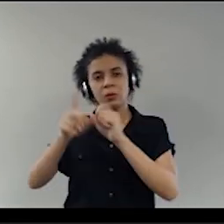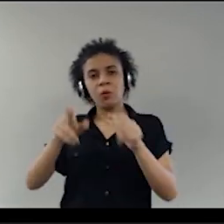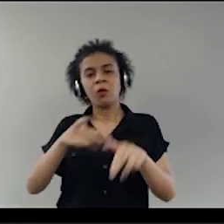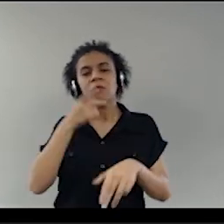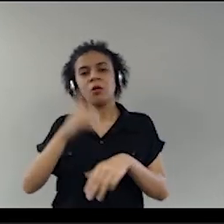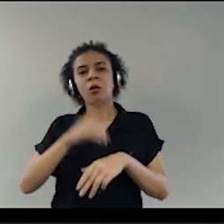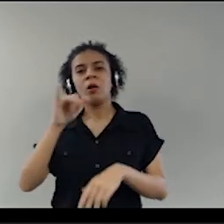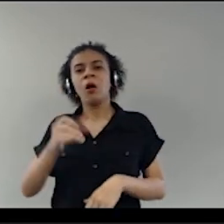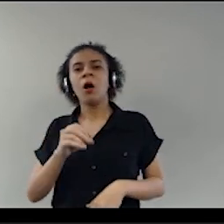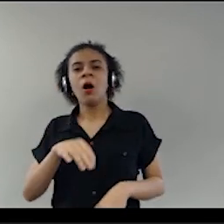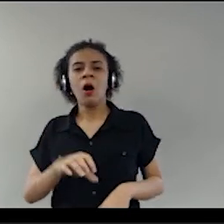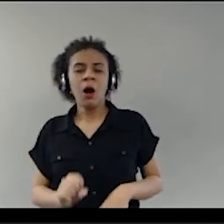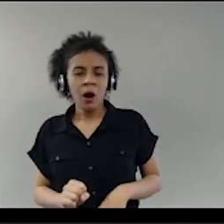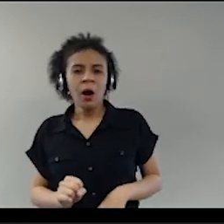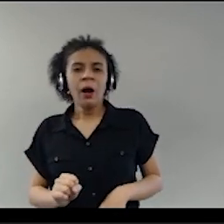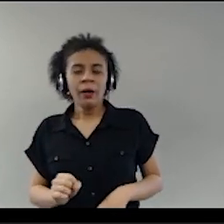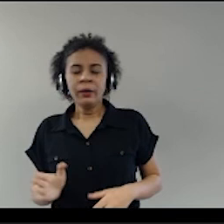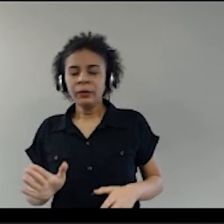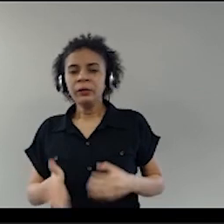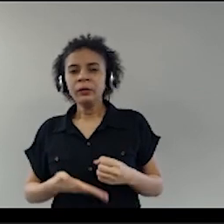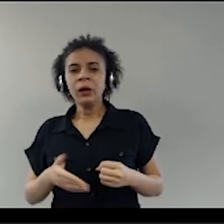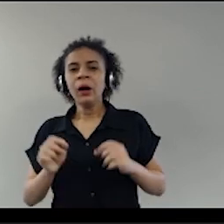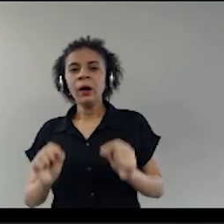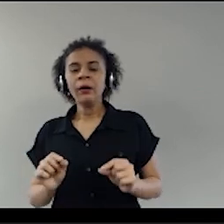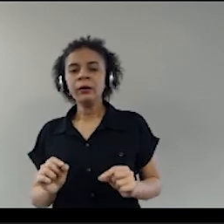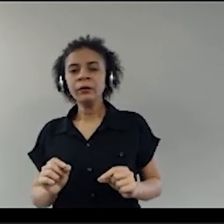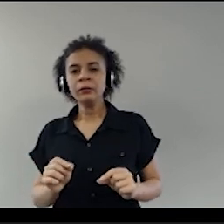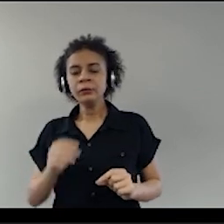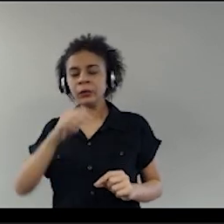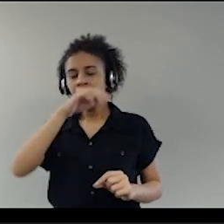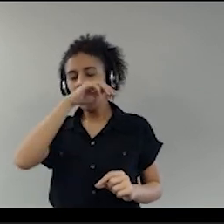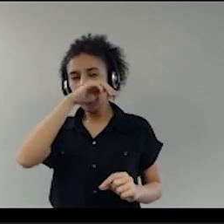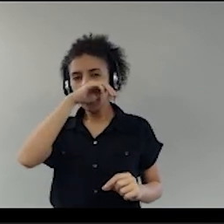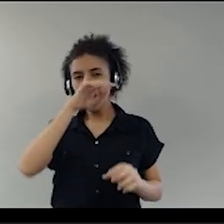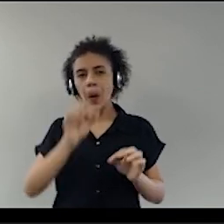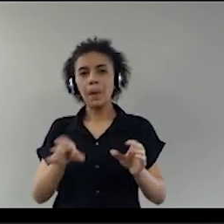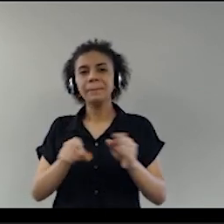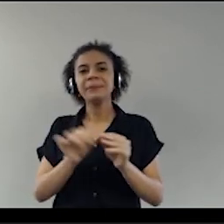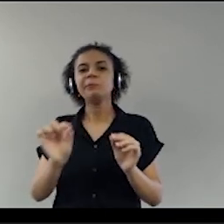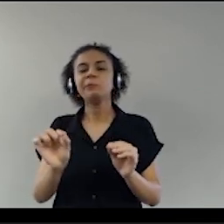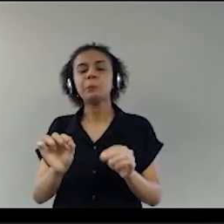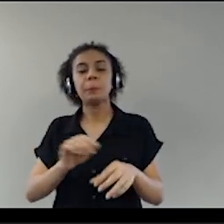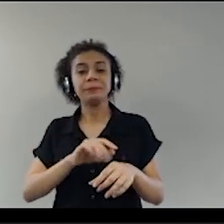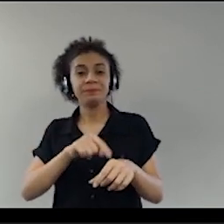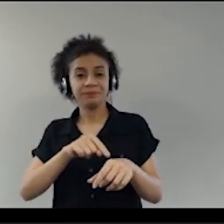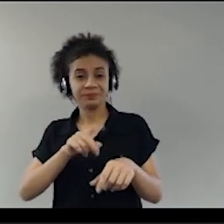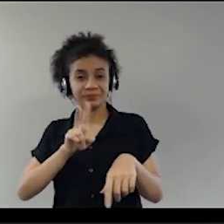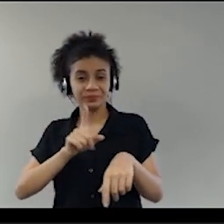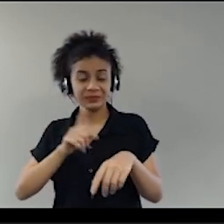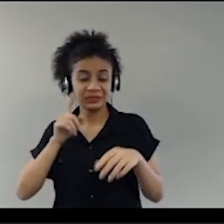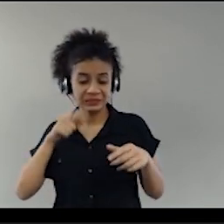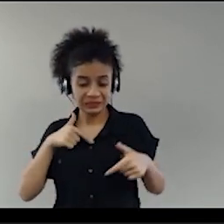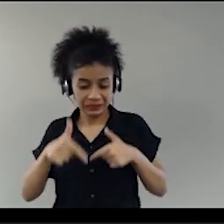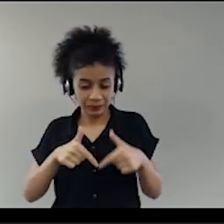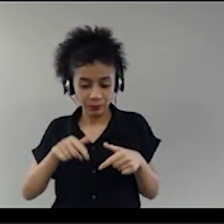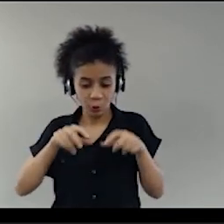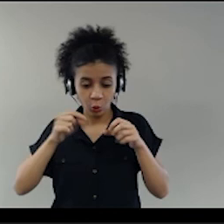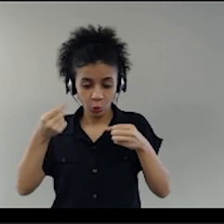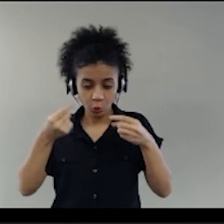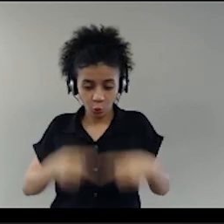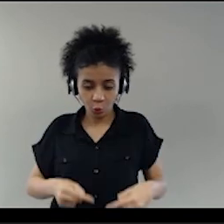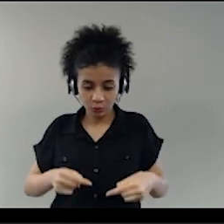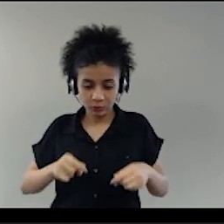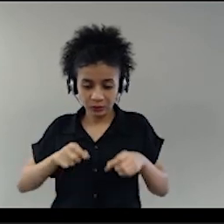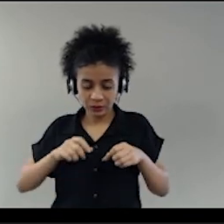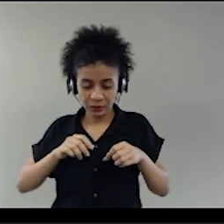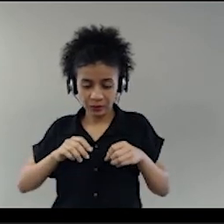o Dr. Jones. E, basicamente, lidar com pandemias é, basicamente, olhar o passado, aprender